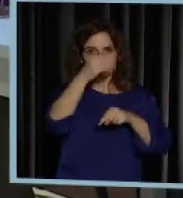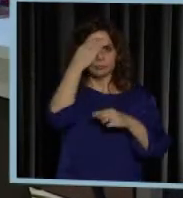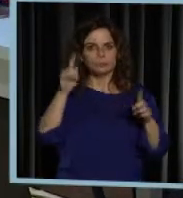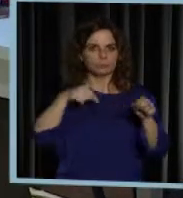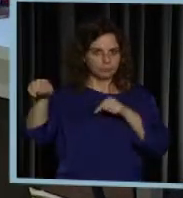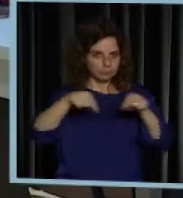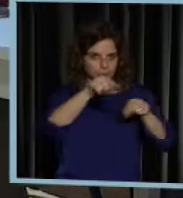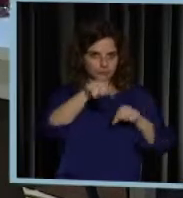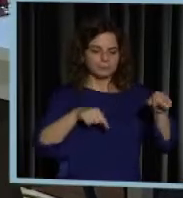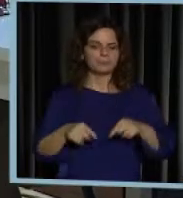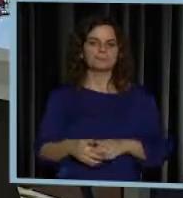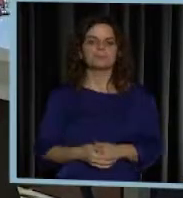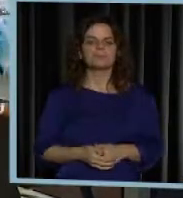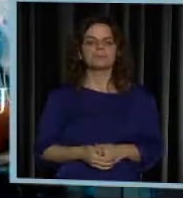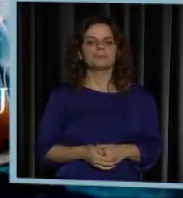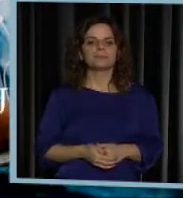e professores.